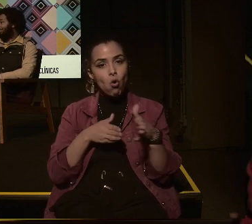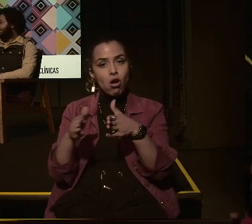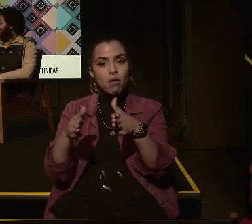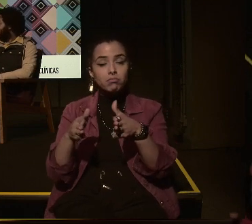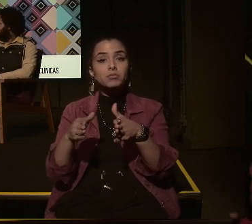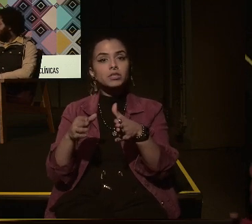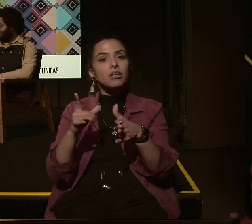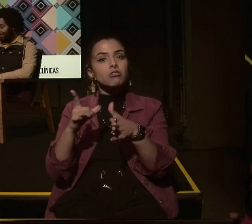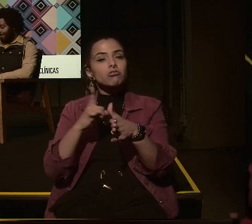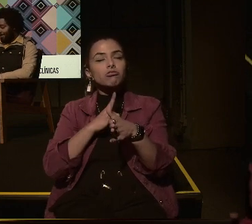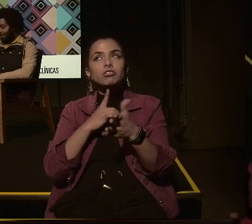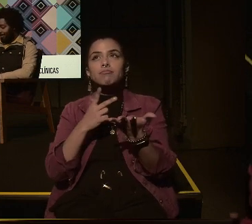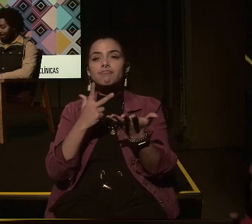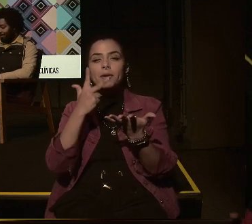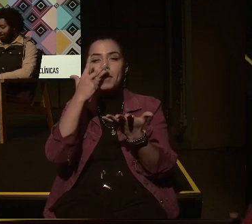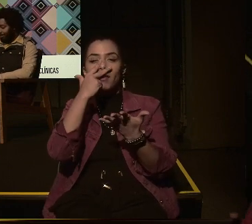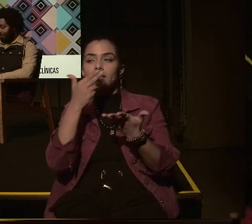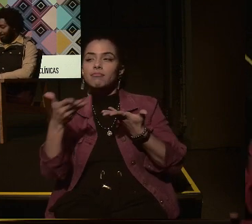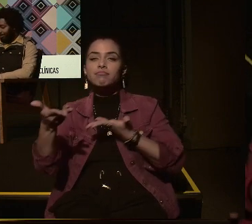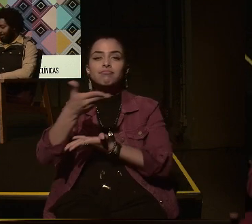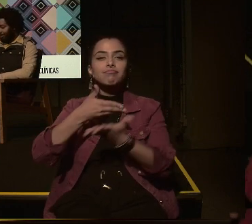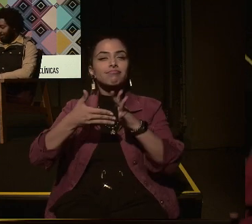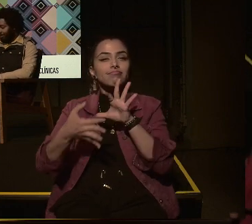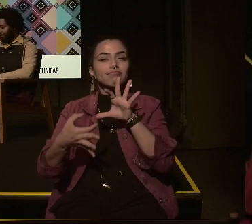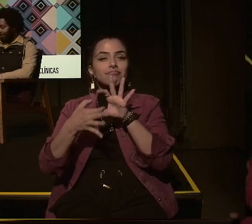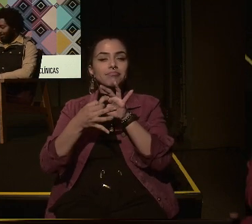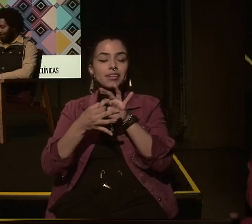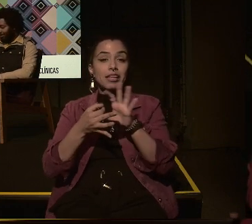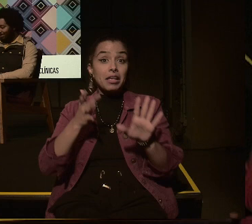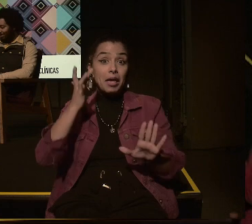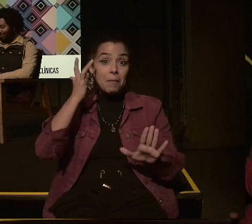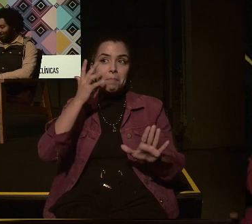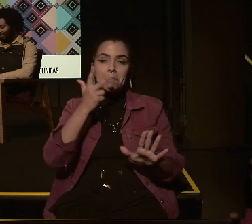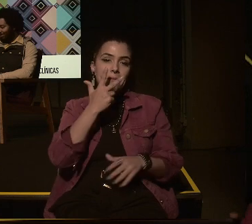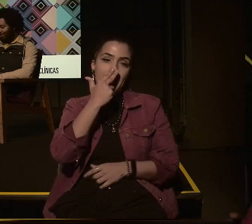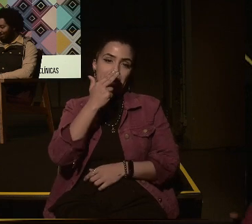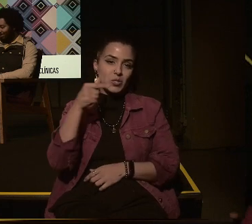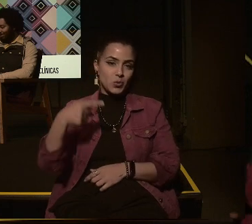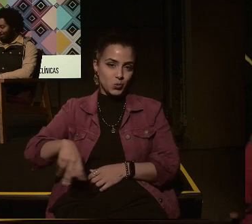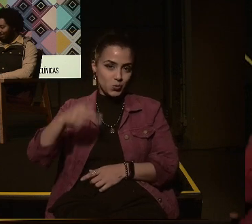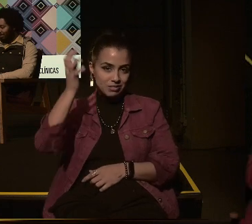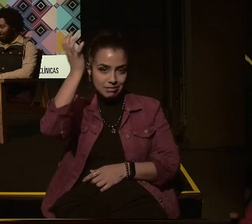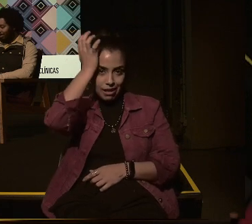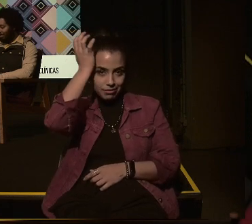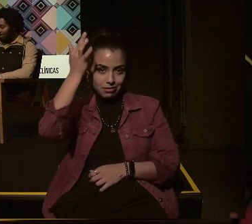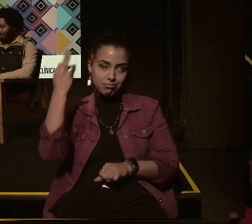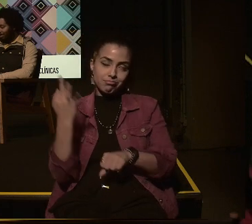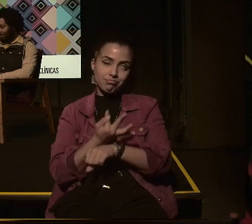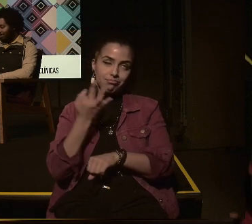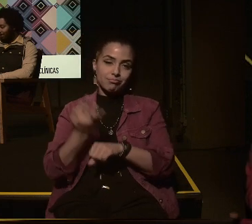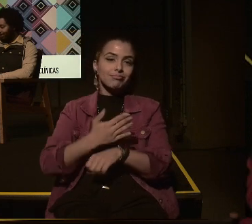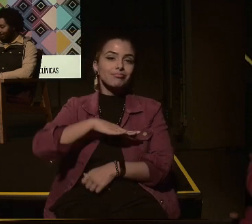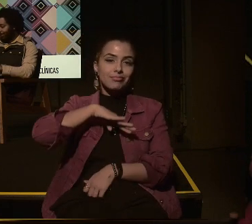gosto de dizer isso. Acho que o Sesc não aguenta mais escutar isso, mas acho que é sempre importante lembrar